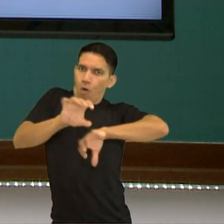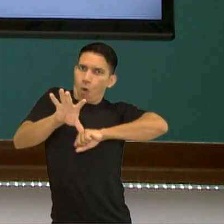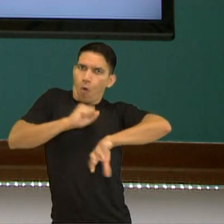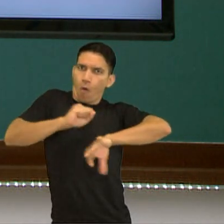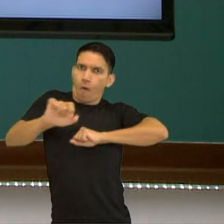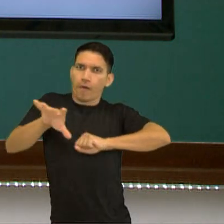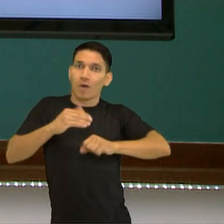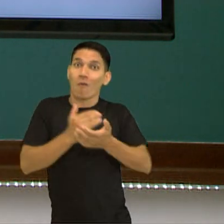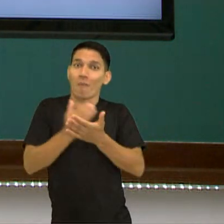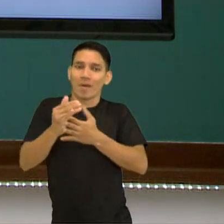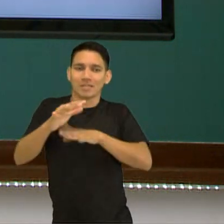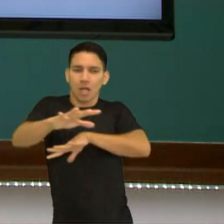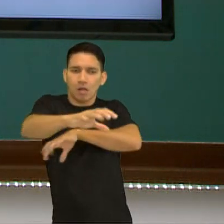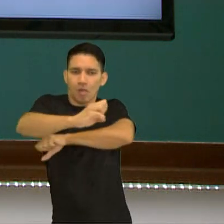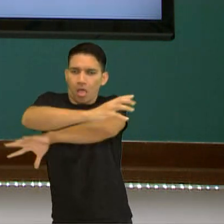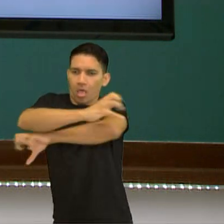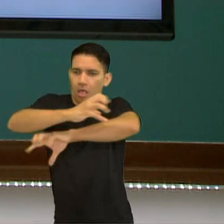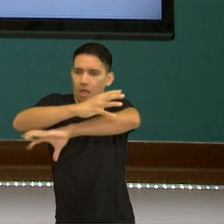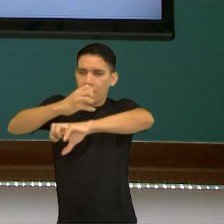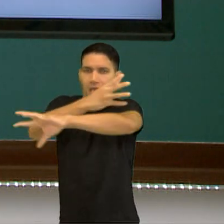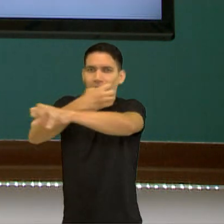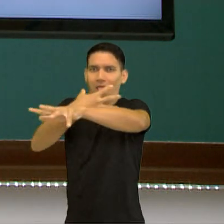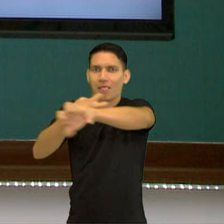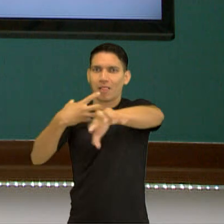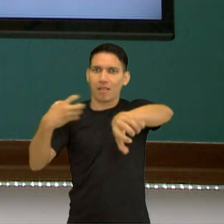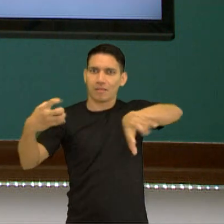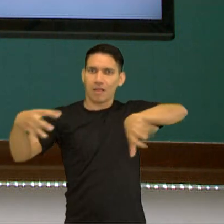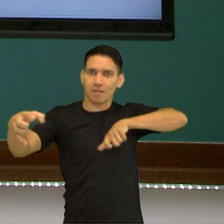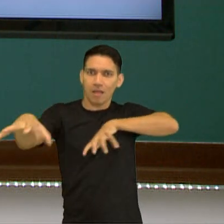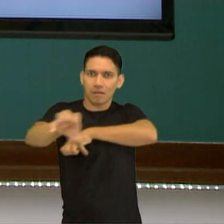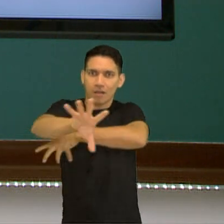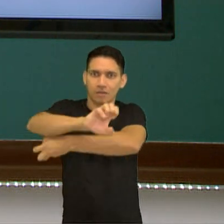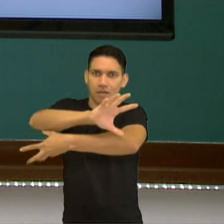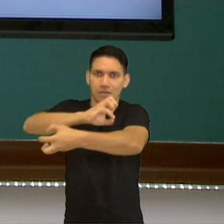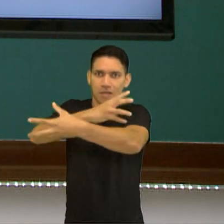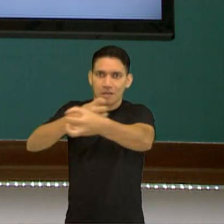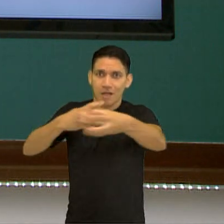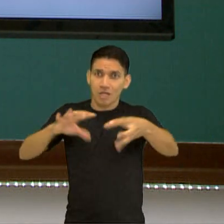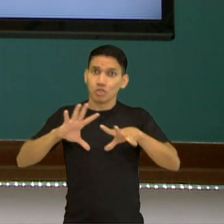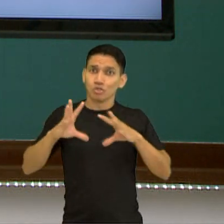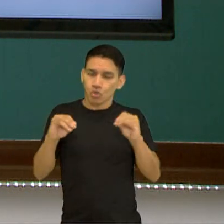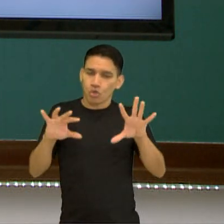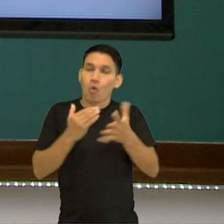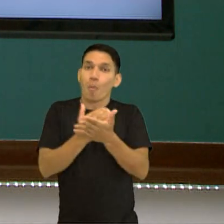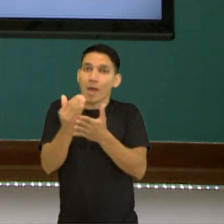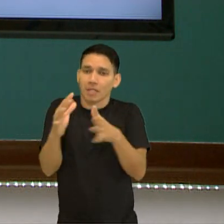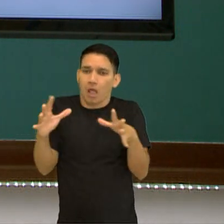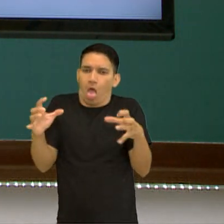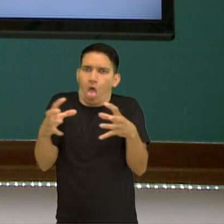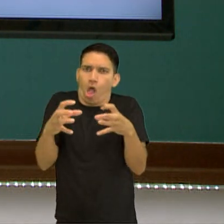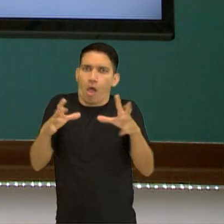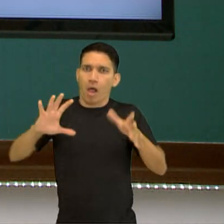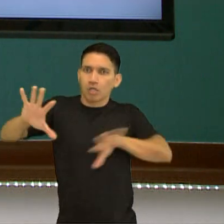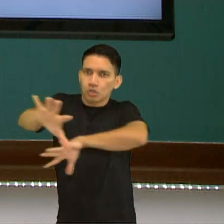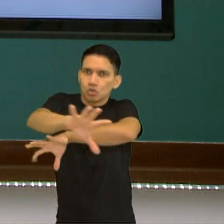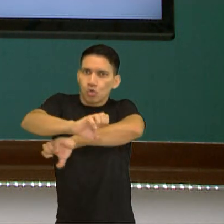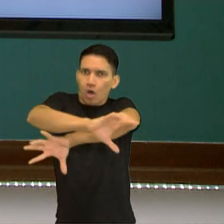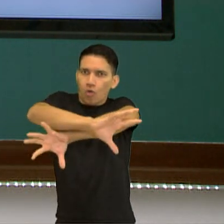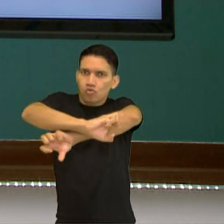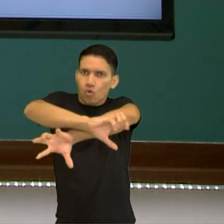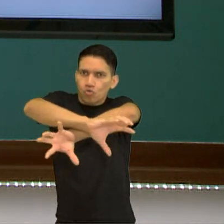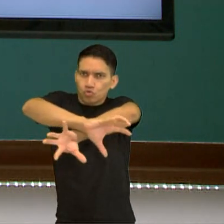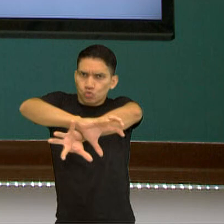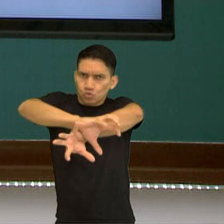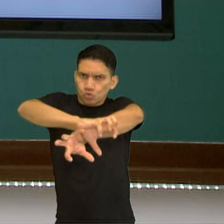agir sobre todos aqueles elementos que estavam naquela nuvem e passou a condensá-los. E à medida com que eles foram